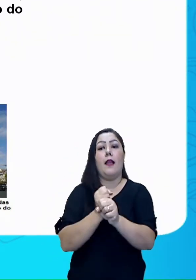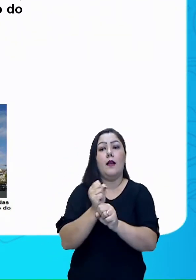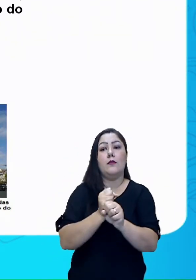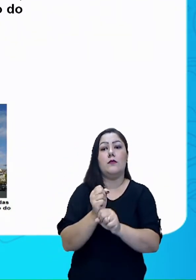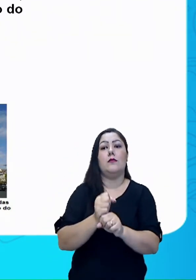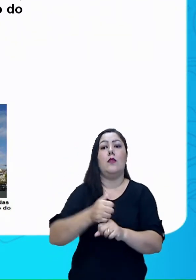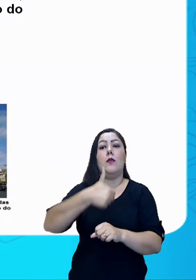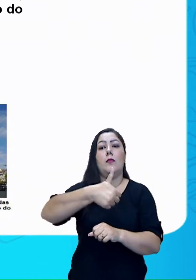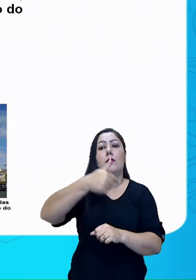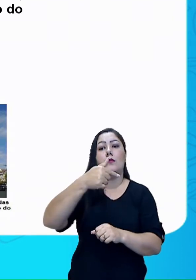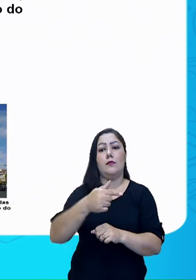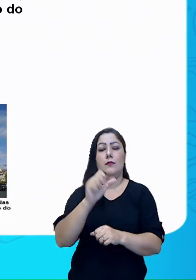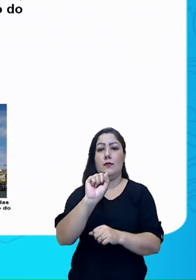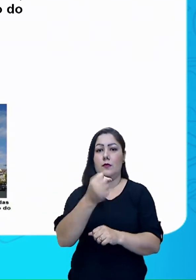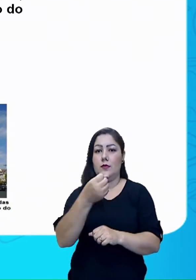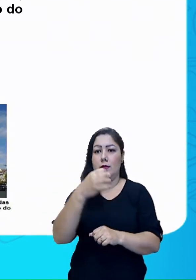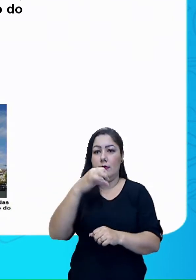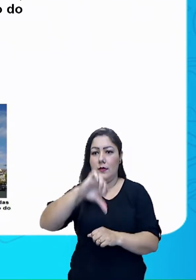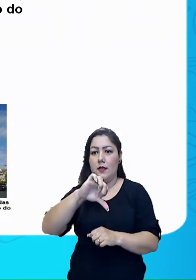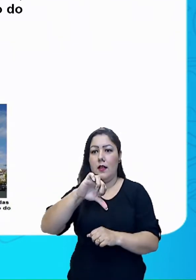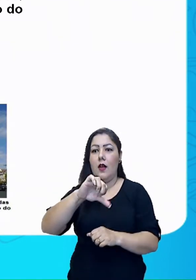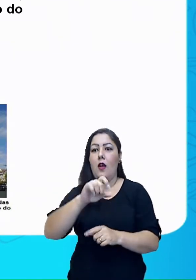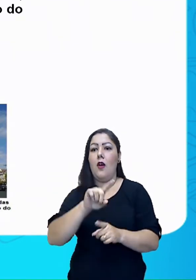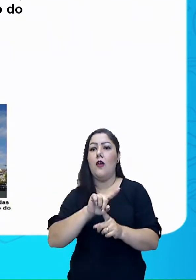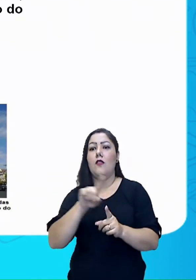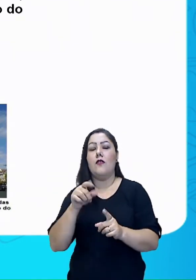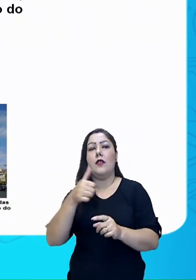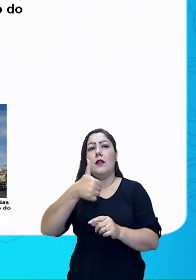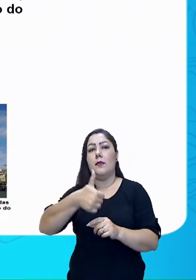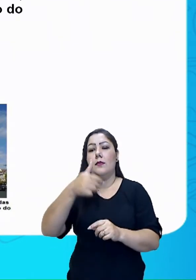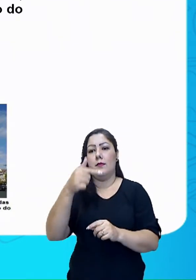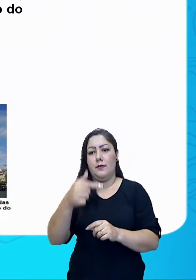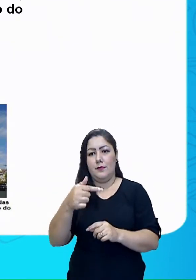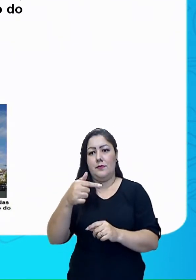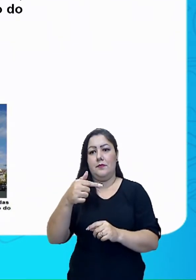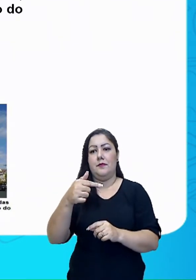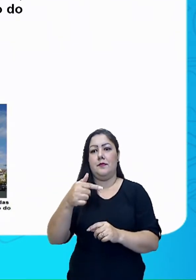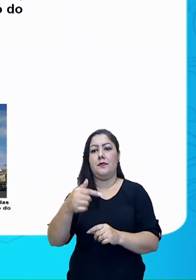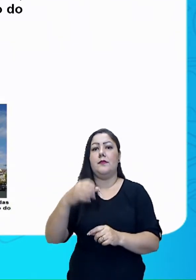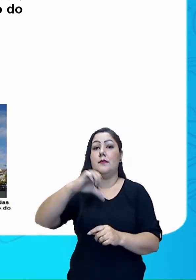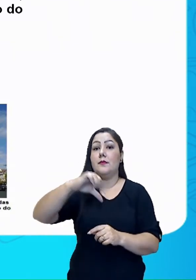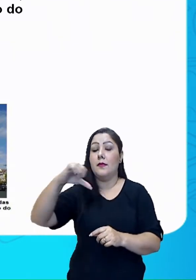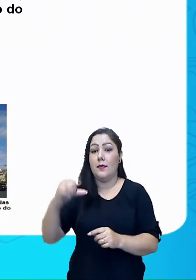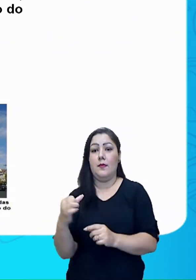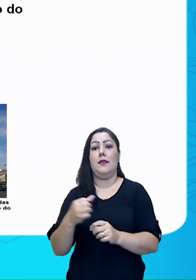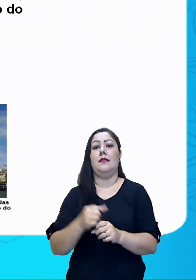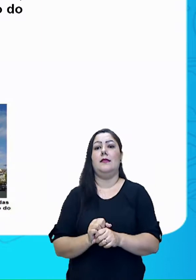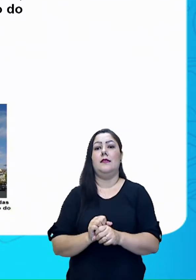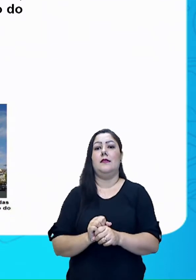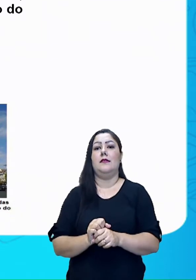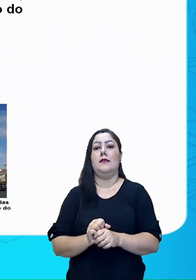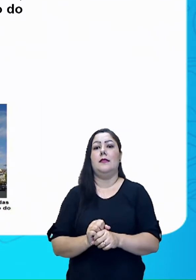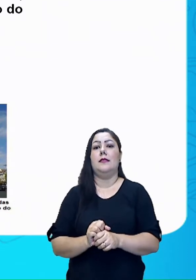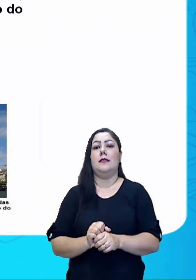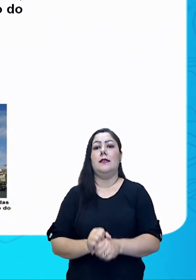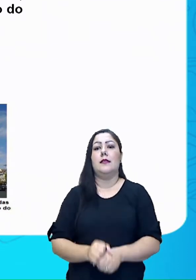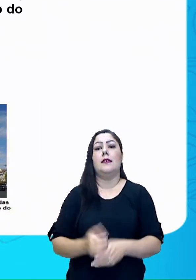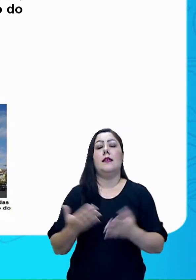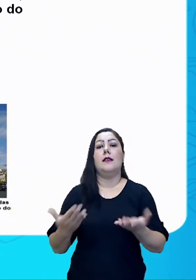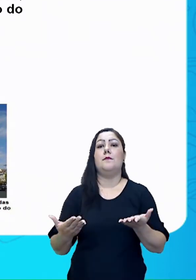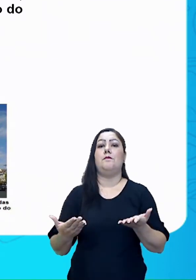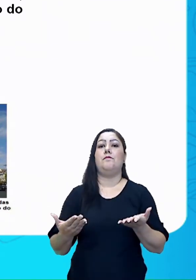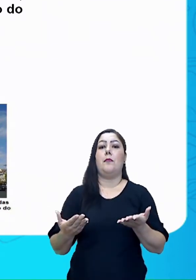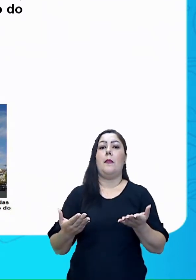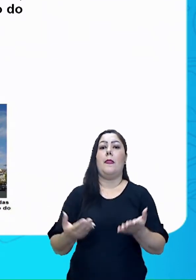1799, que instaurou o Estado moderno e criou a Declaração do Homem Cidadão. Nós